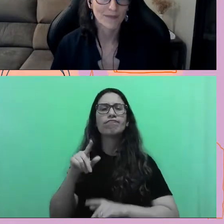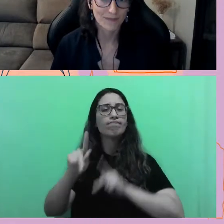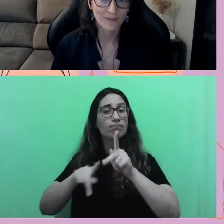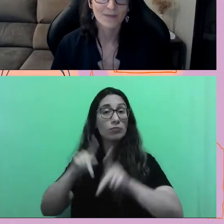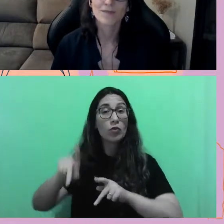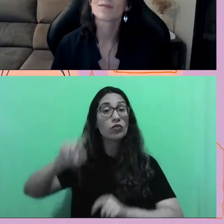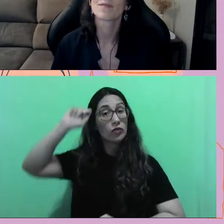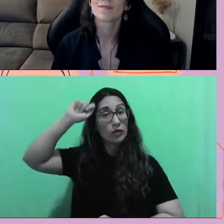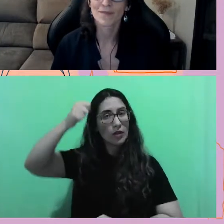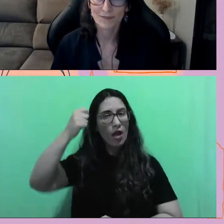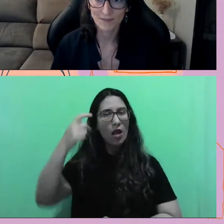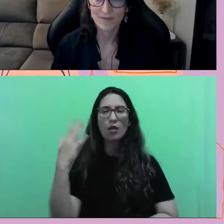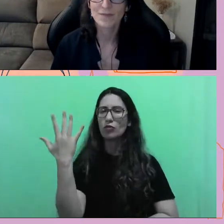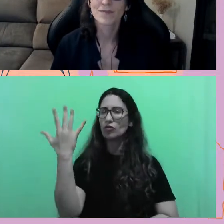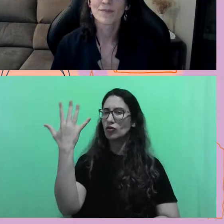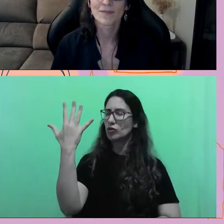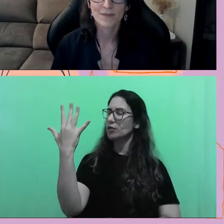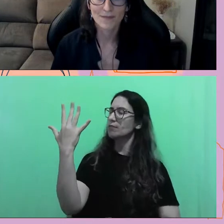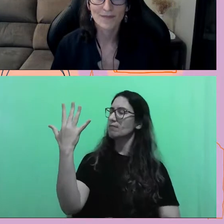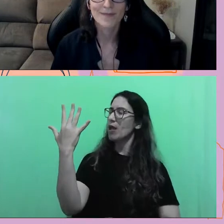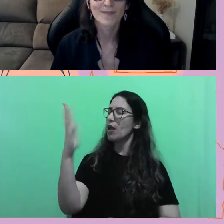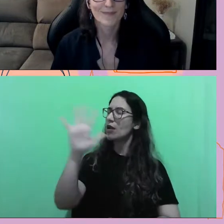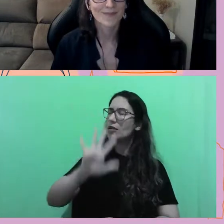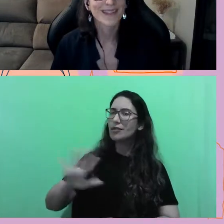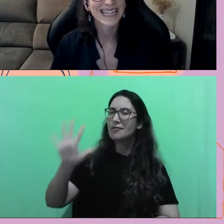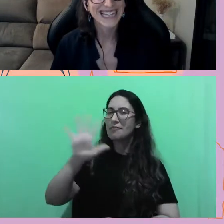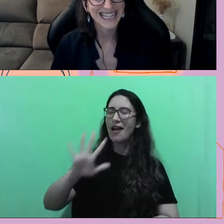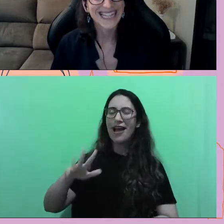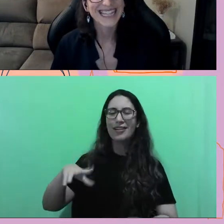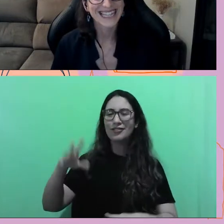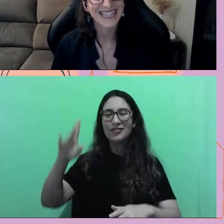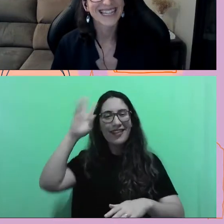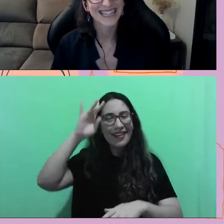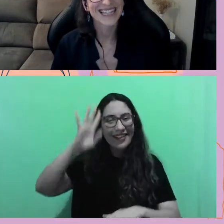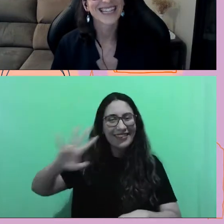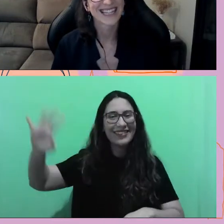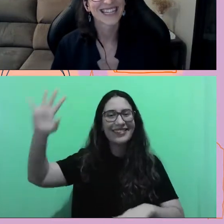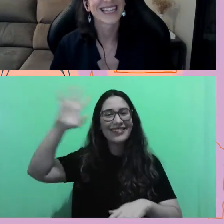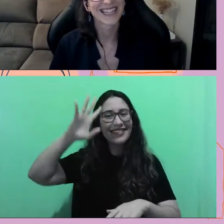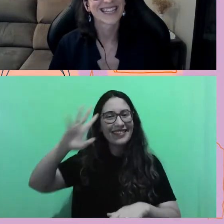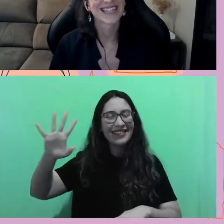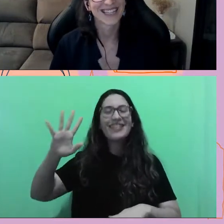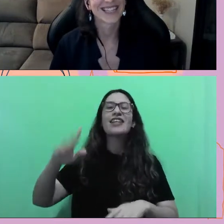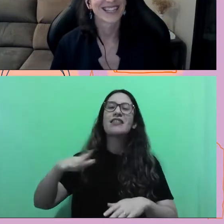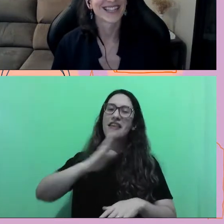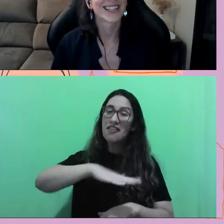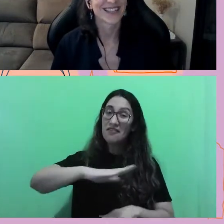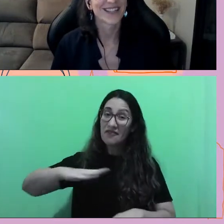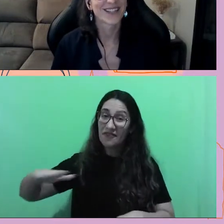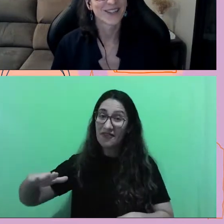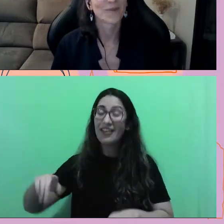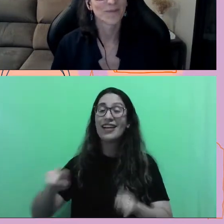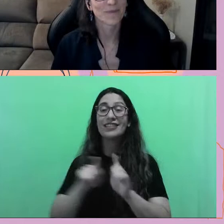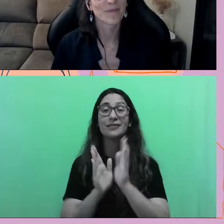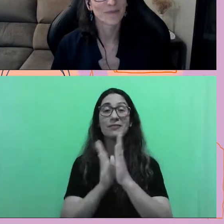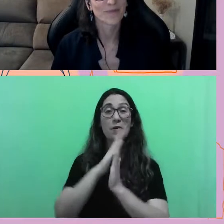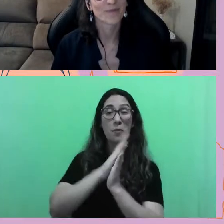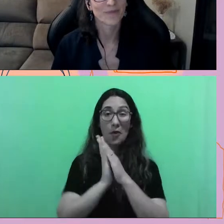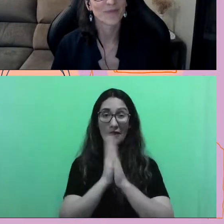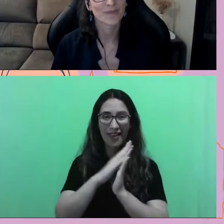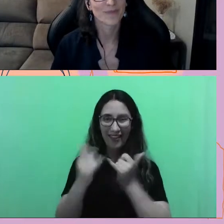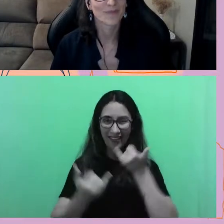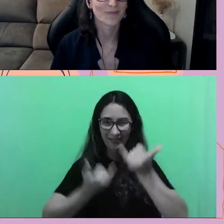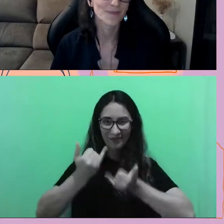no espelho. E aí eu vou embora, assim, porque eu trabalho com infância na vida, trabalho com bonecas pretas e...